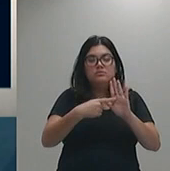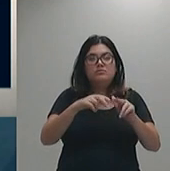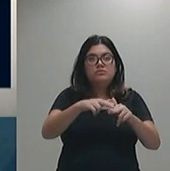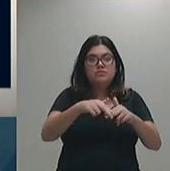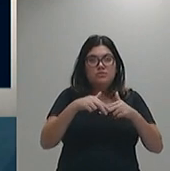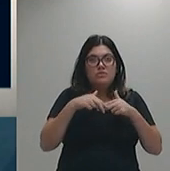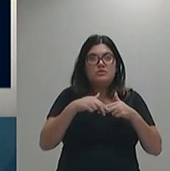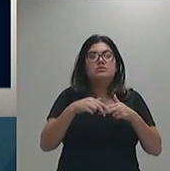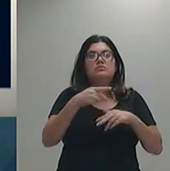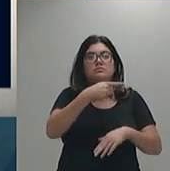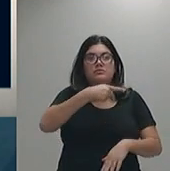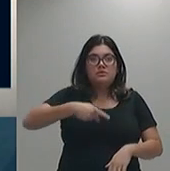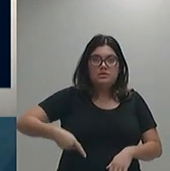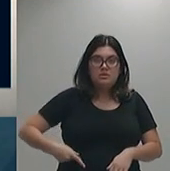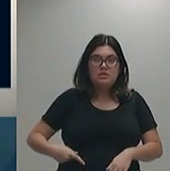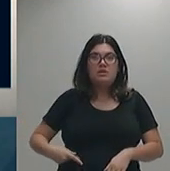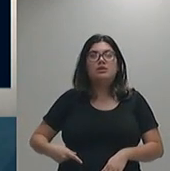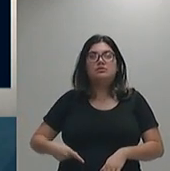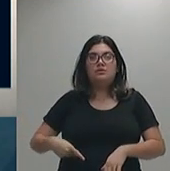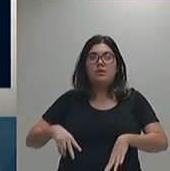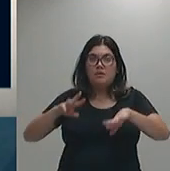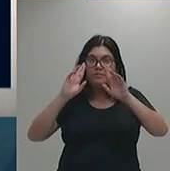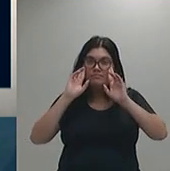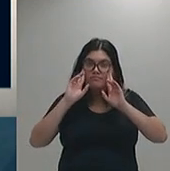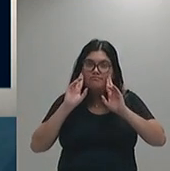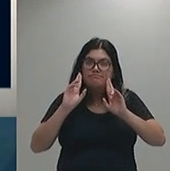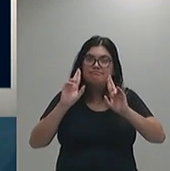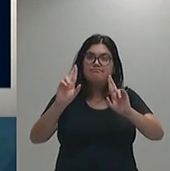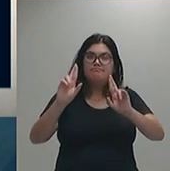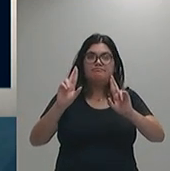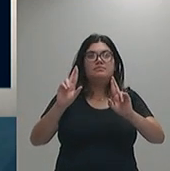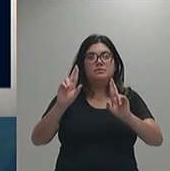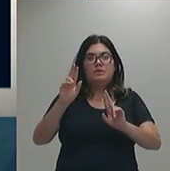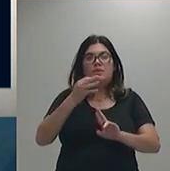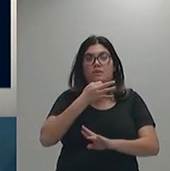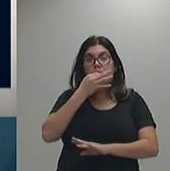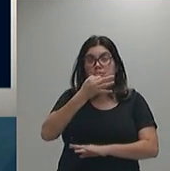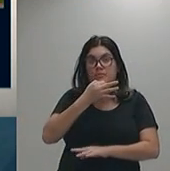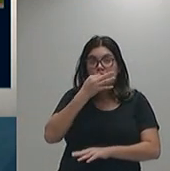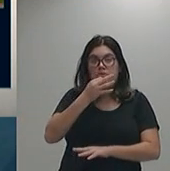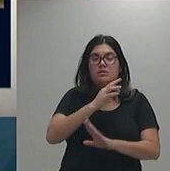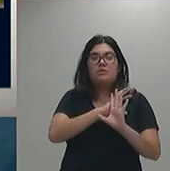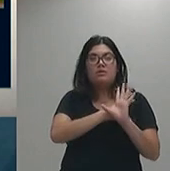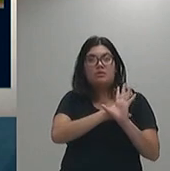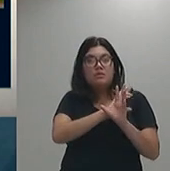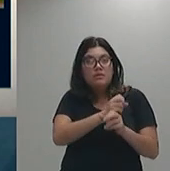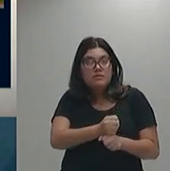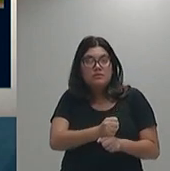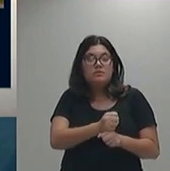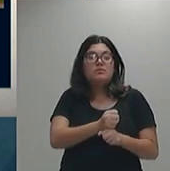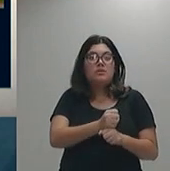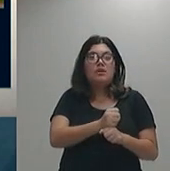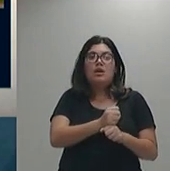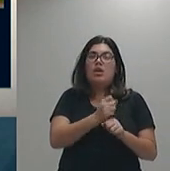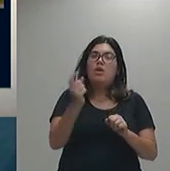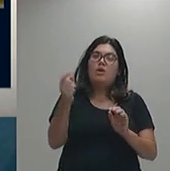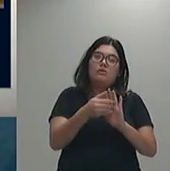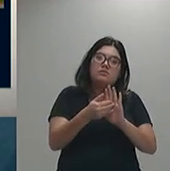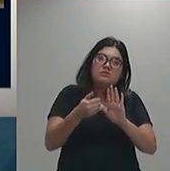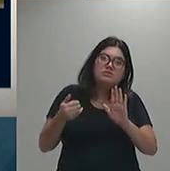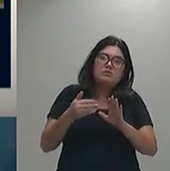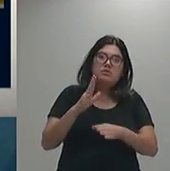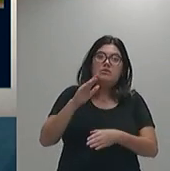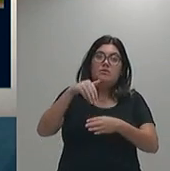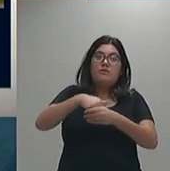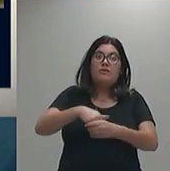seu presidente copiando as mais respeitosos as penas o visor eu adiro integralmente ao voto de